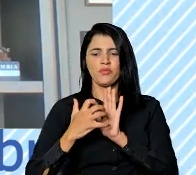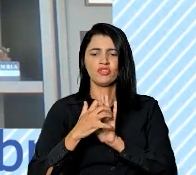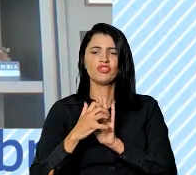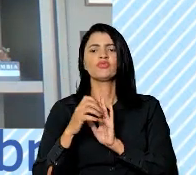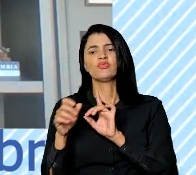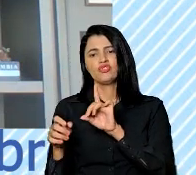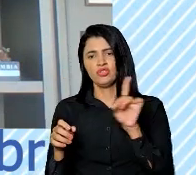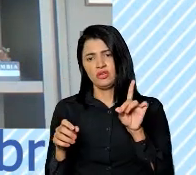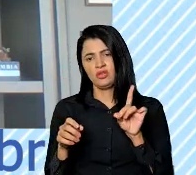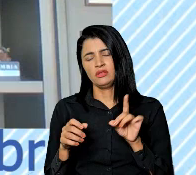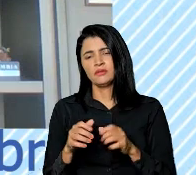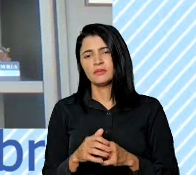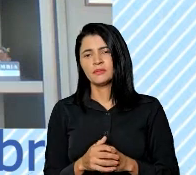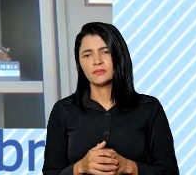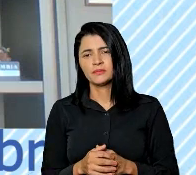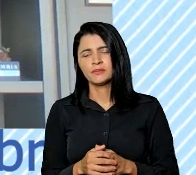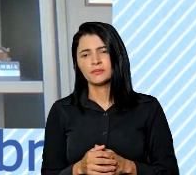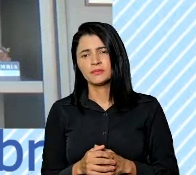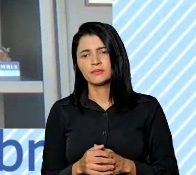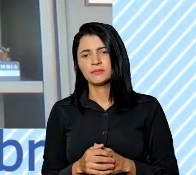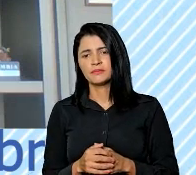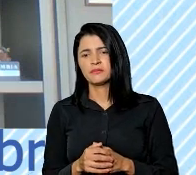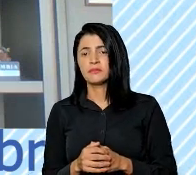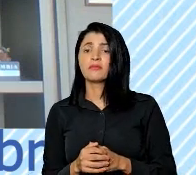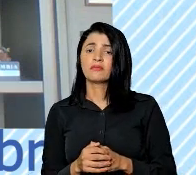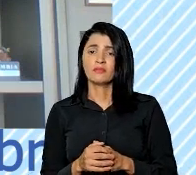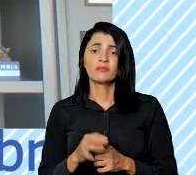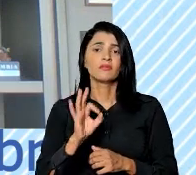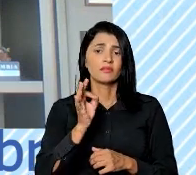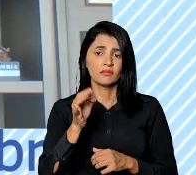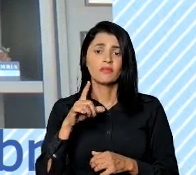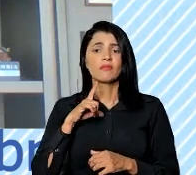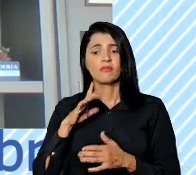direita. Olha, sem sombra de dúvida